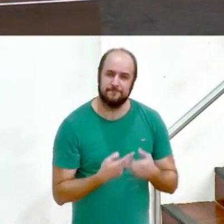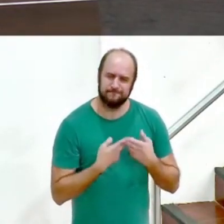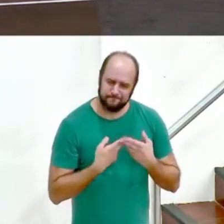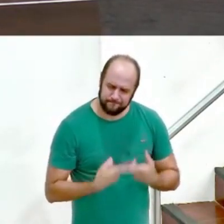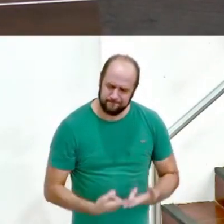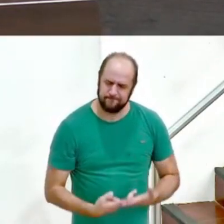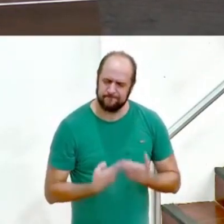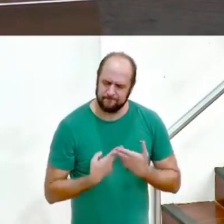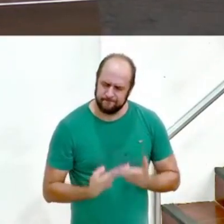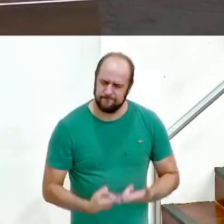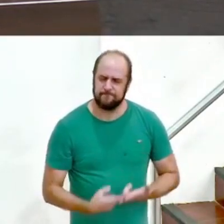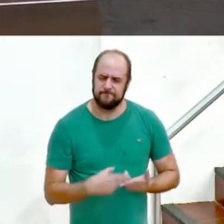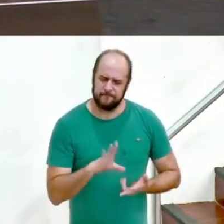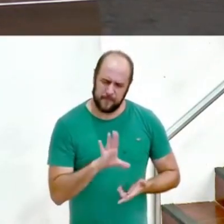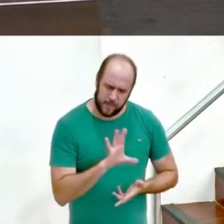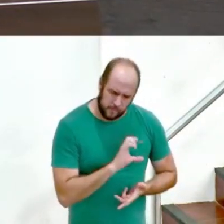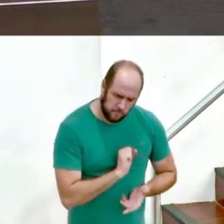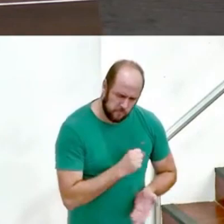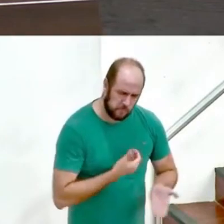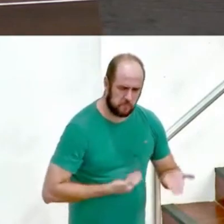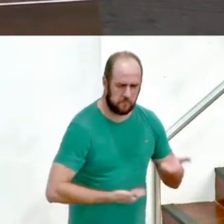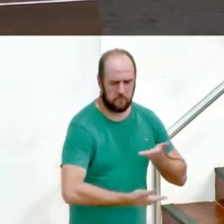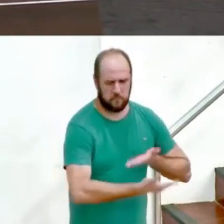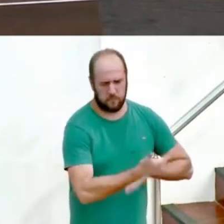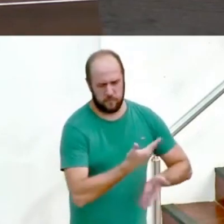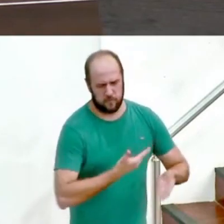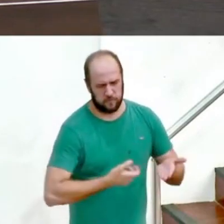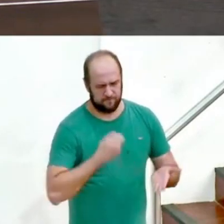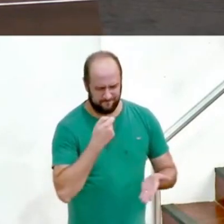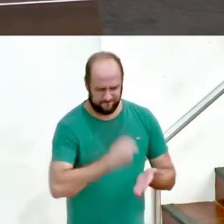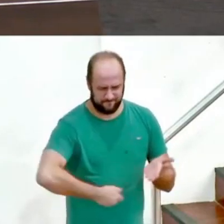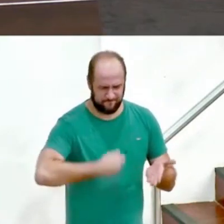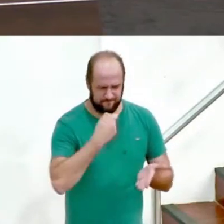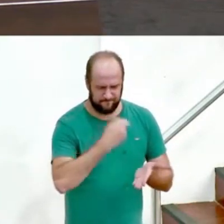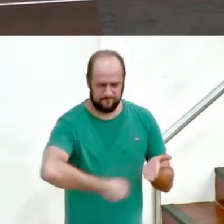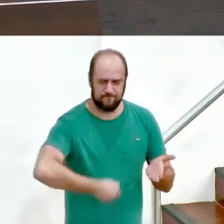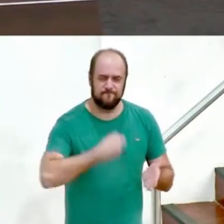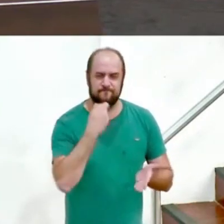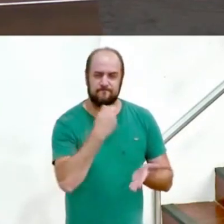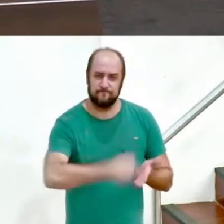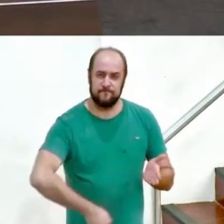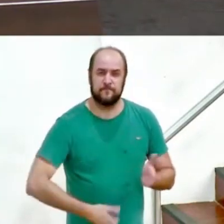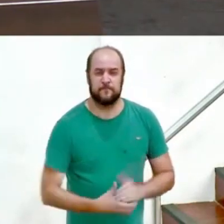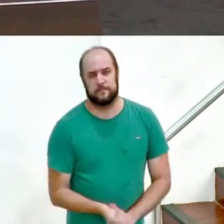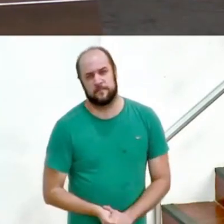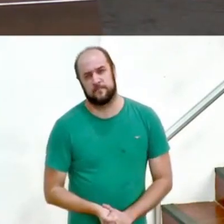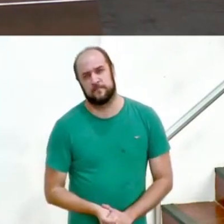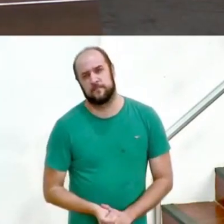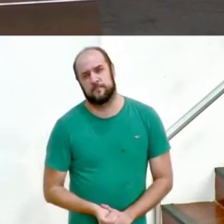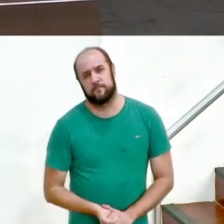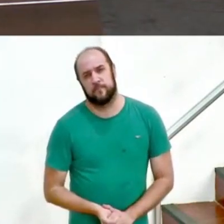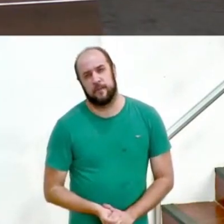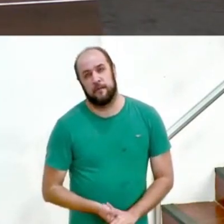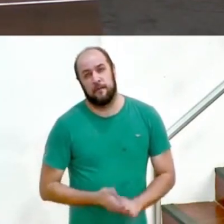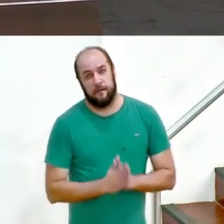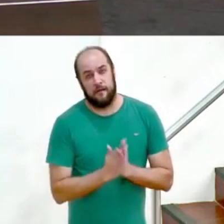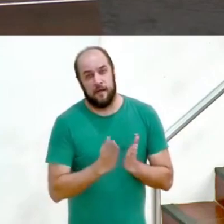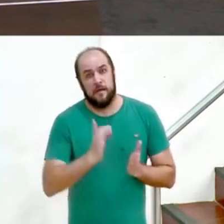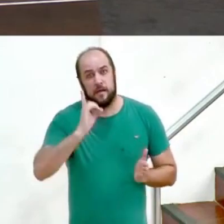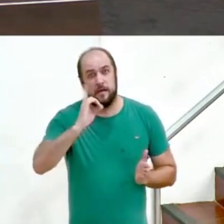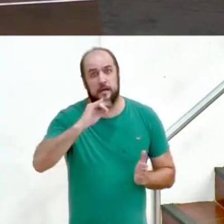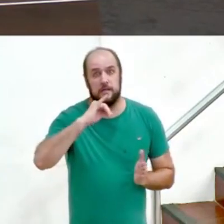paciente, que é amoroso, que é persistente. Quantas vezes a palavra do